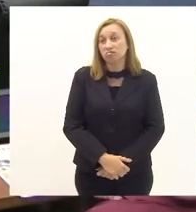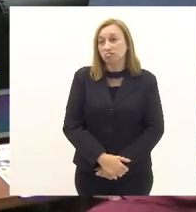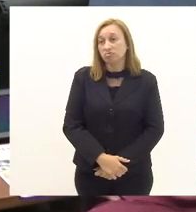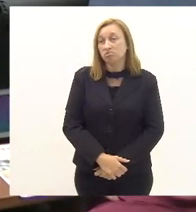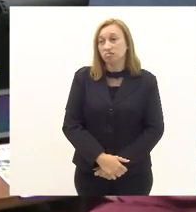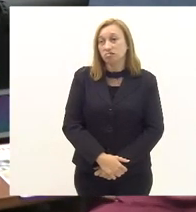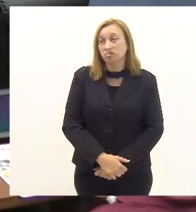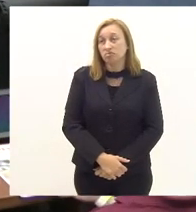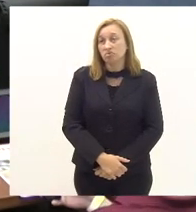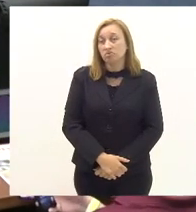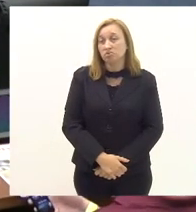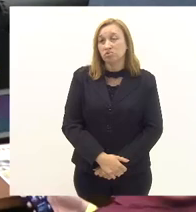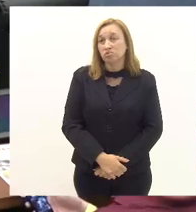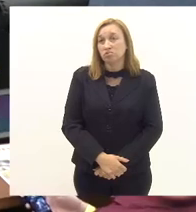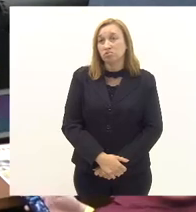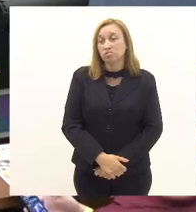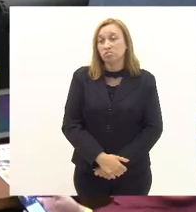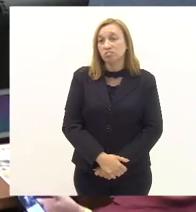Quê?